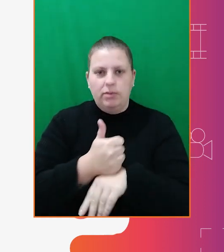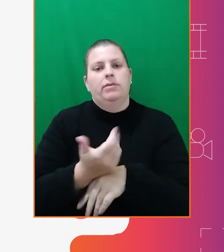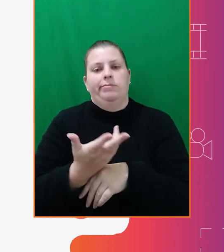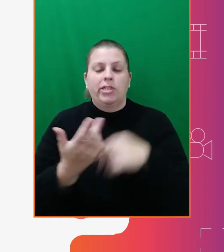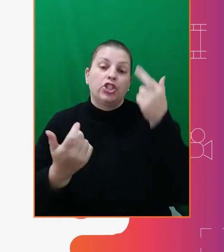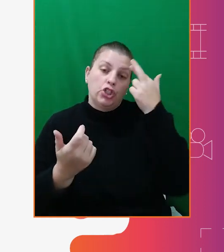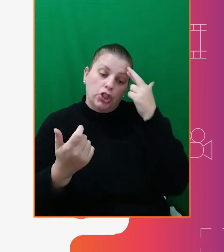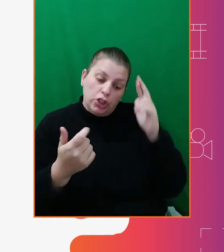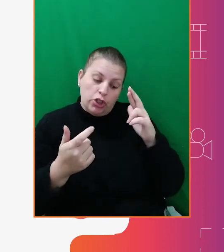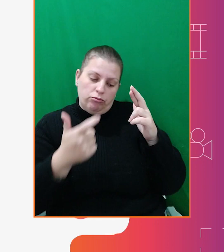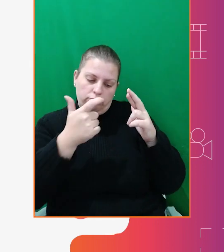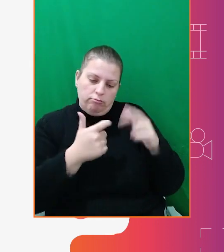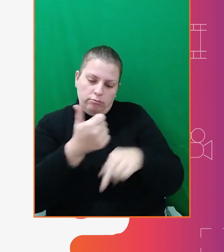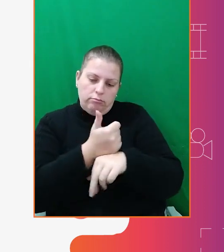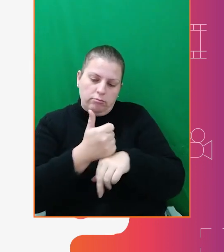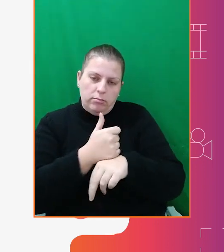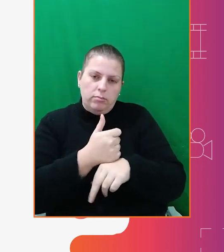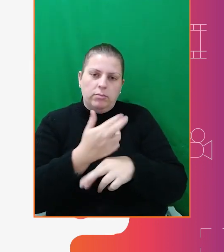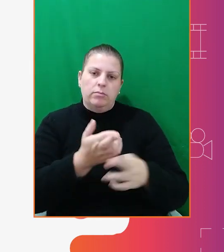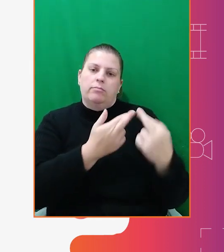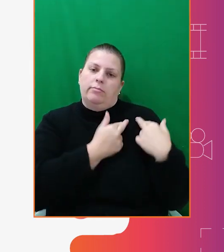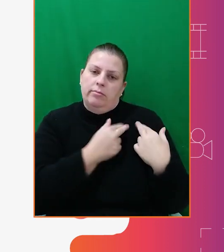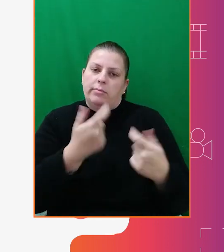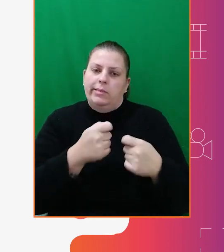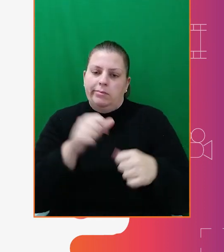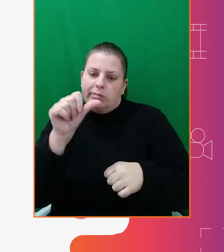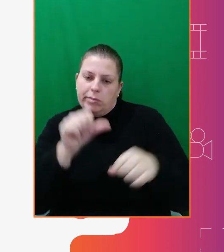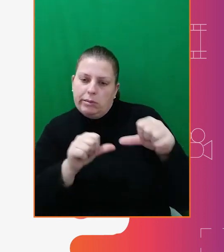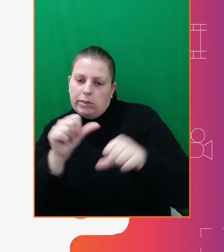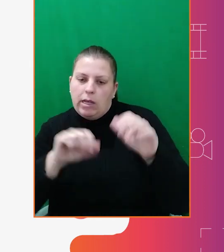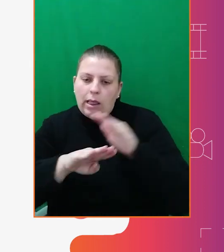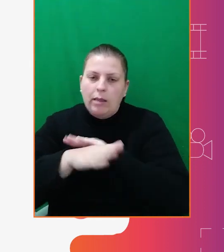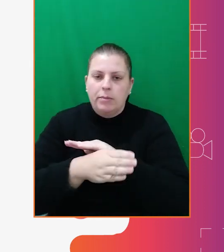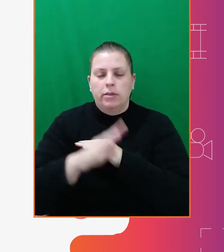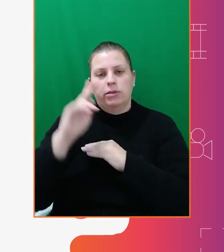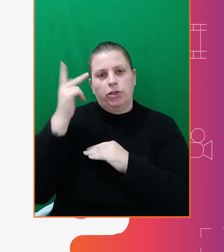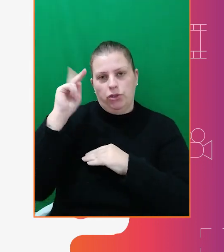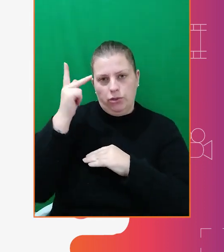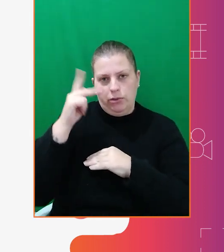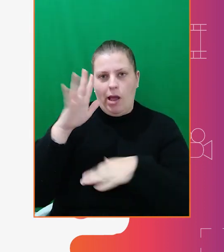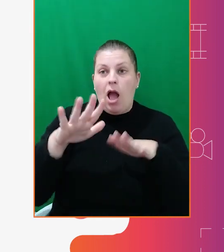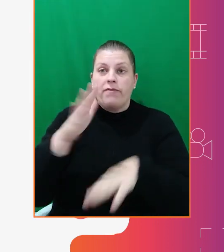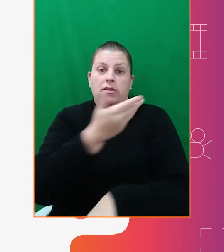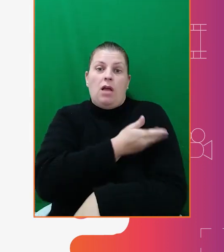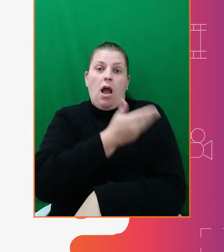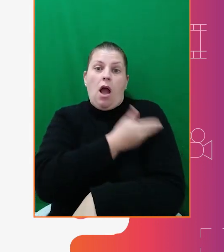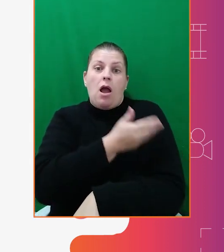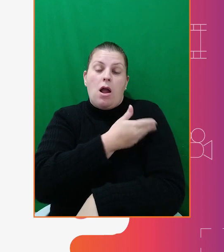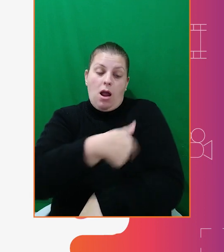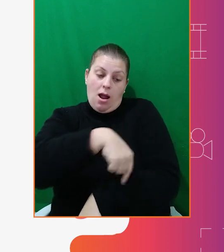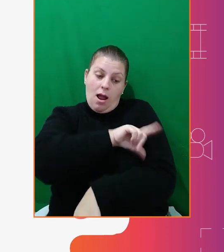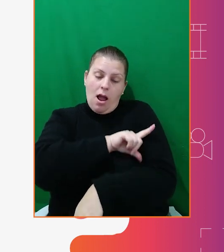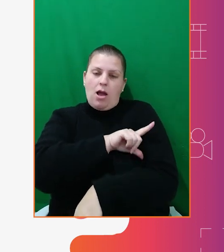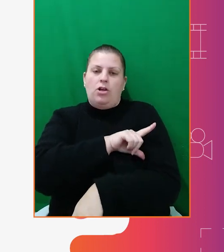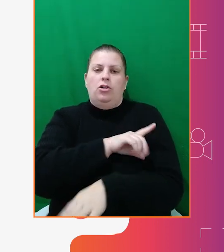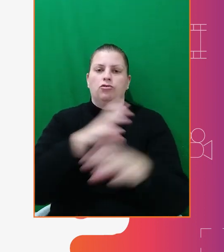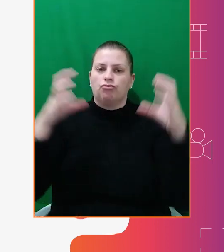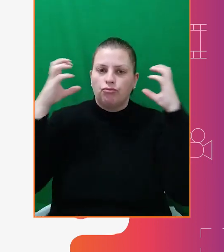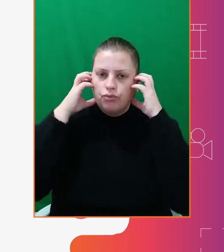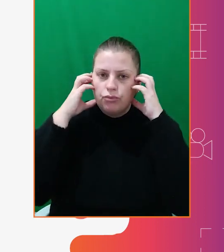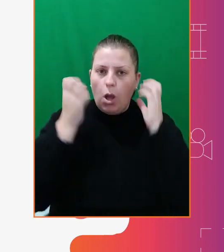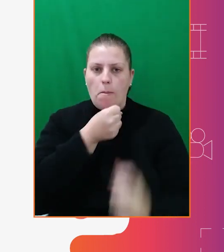na interpretação é criada a voz e a vida do personagem. Os atores e não atores vão criar antes mesmo da animação estar na etapa